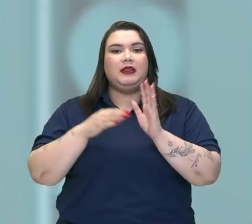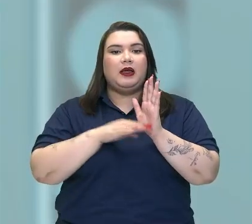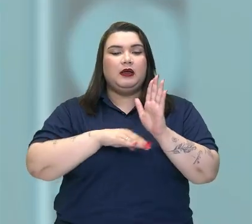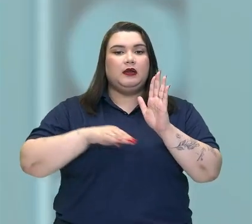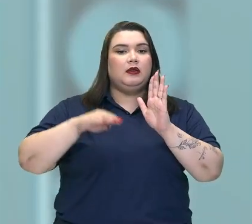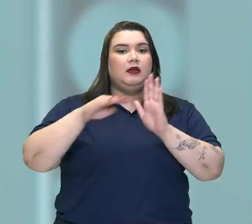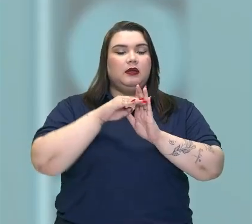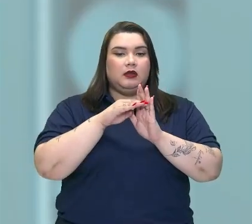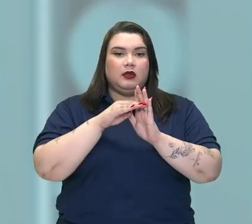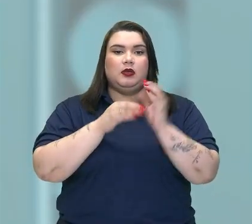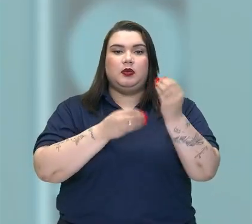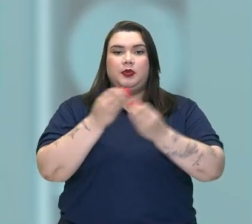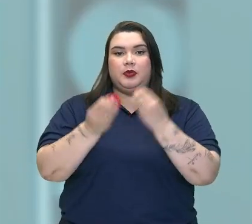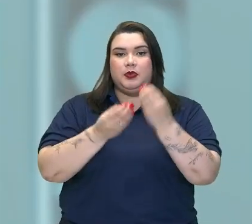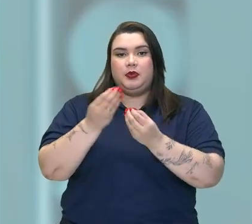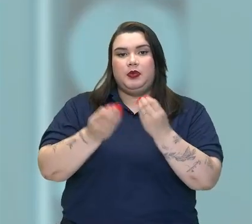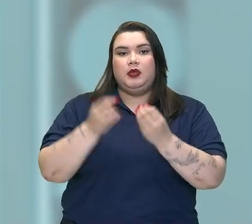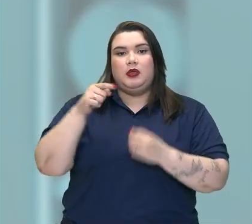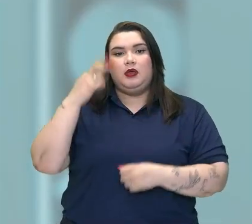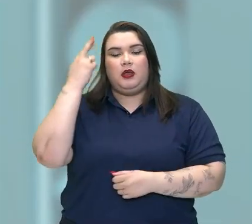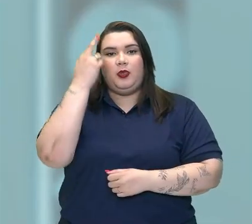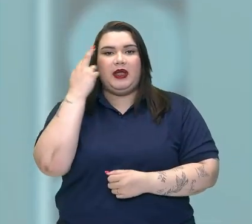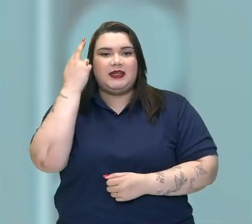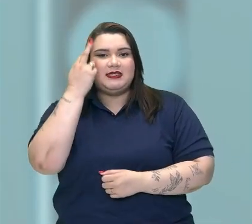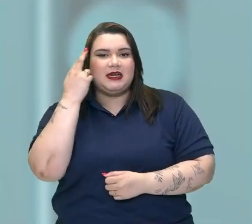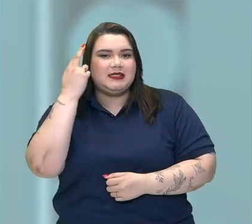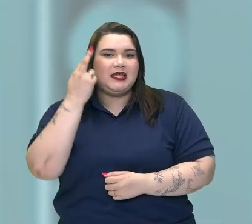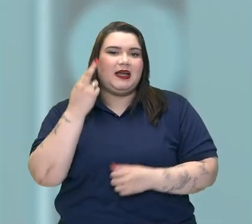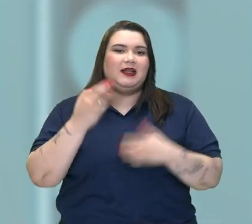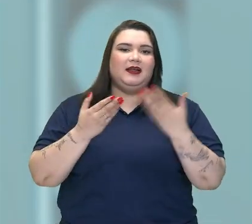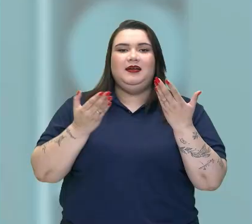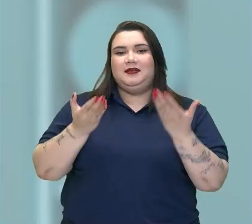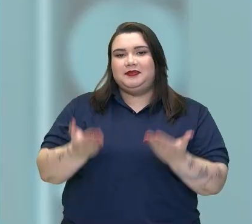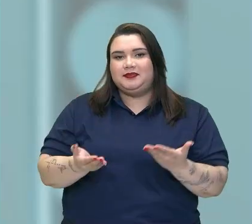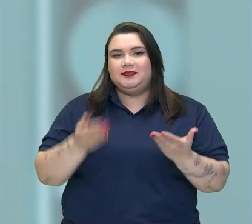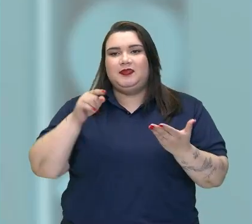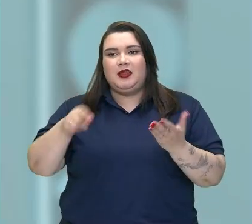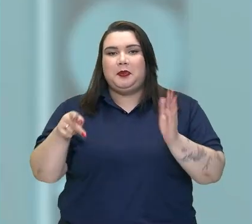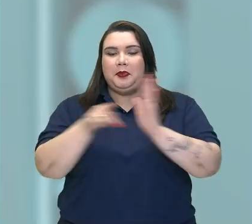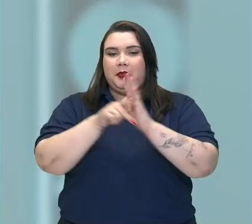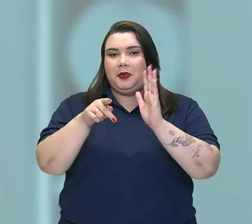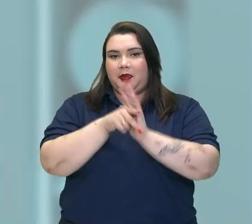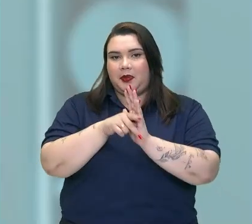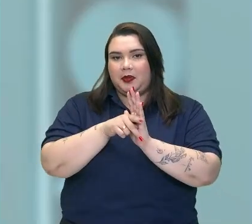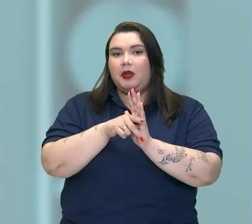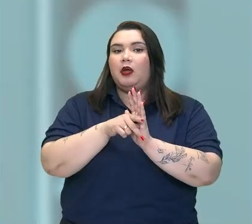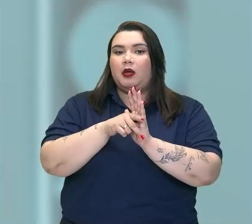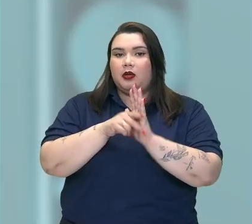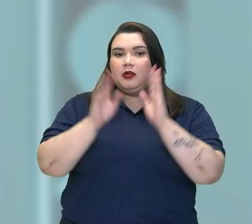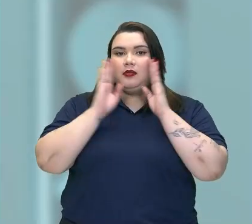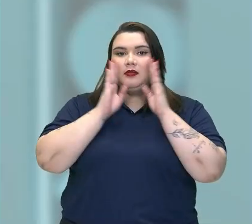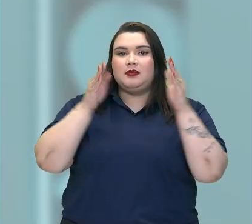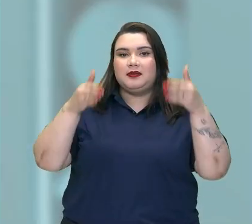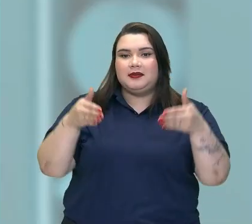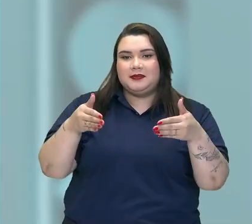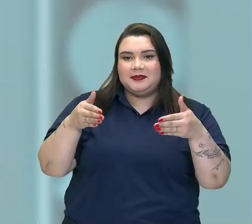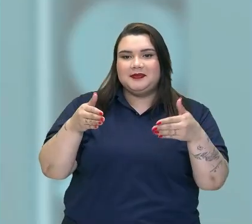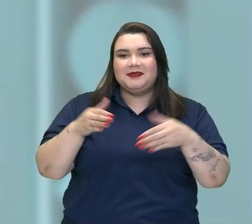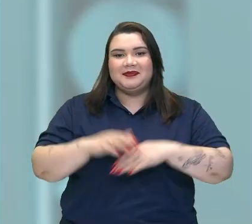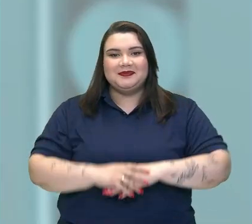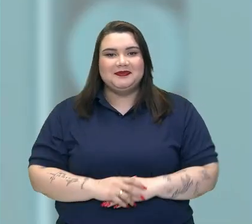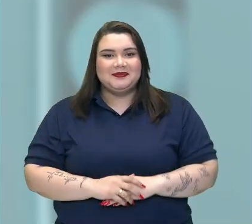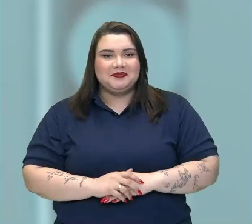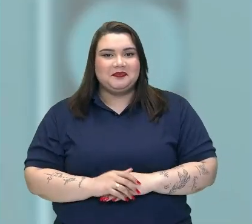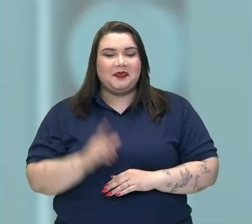obra que se volta aí para reflexões, memórias que Ariano Suassuna tem a partir de uma região